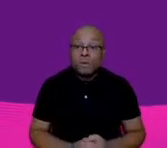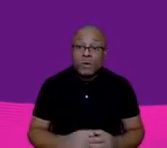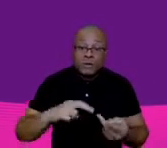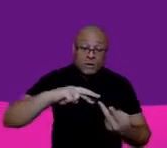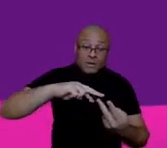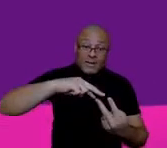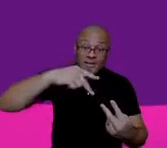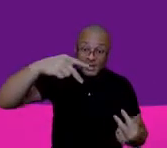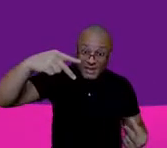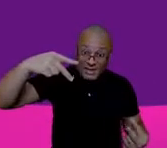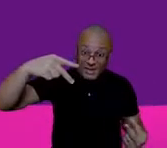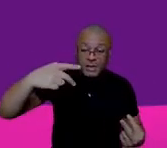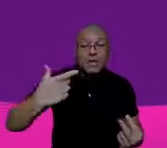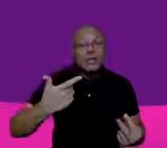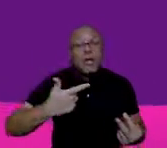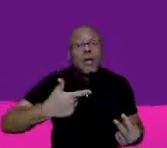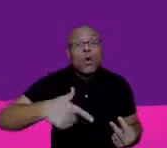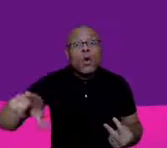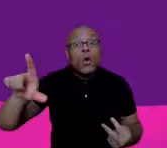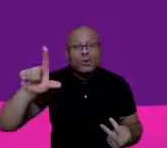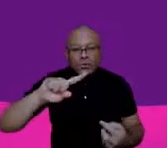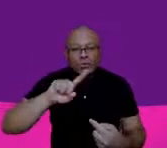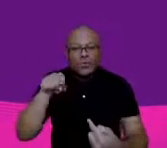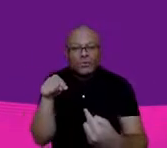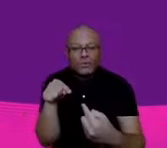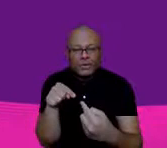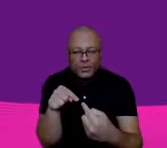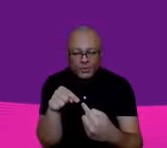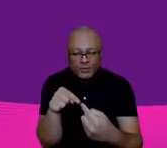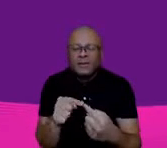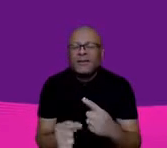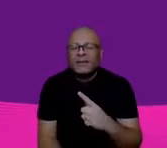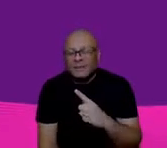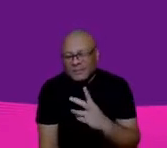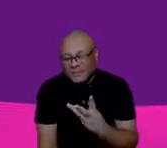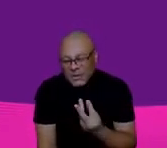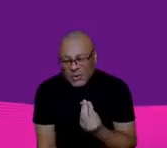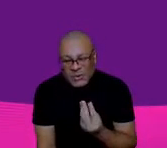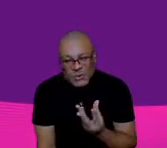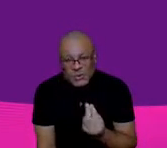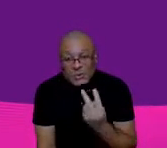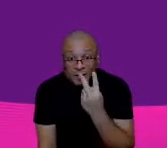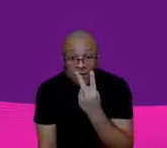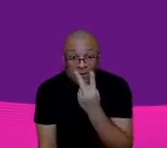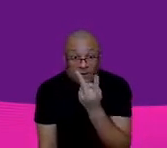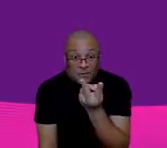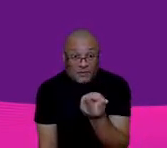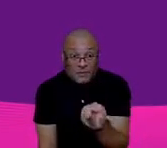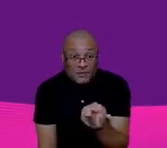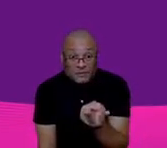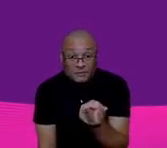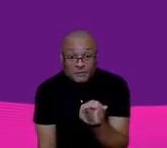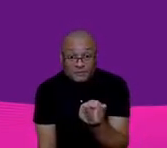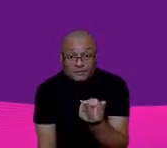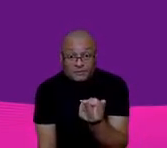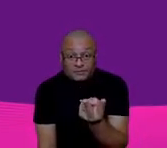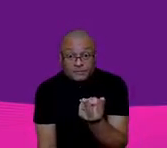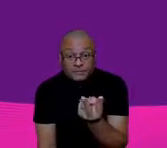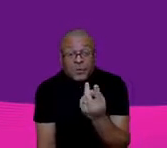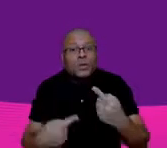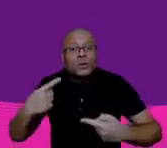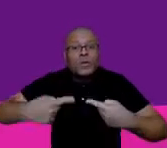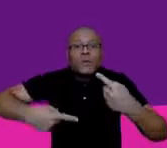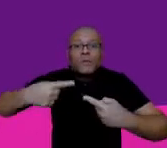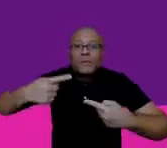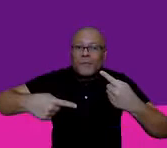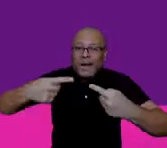a gente está partindo para novos alvos, gente. Isso está muito em alta. Vejam aqui um debate que teve no JAMA Neurology